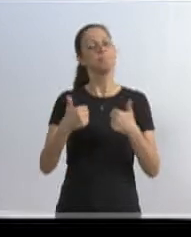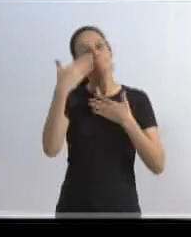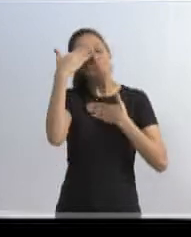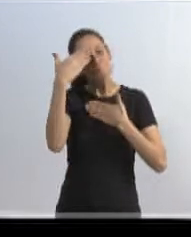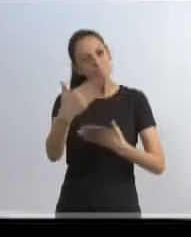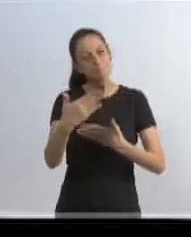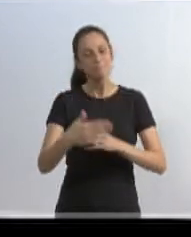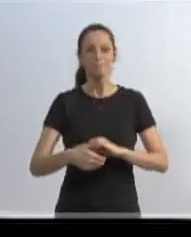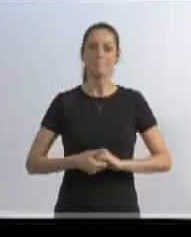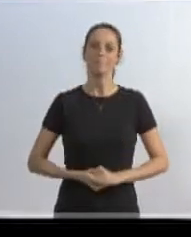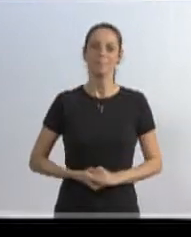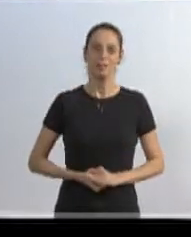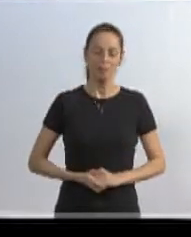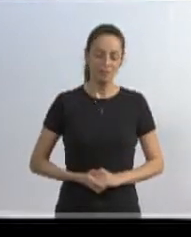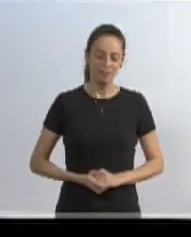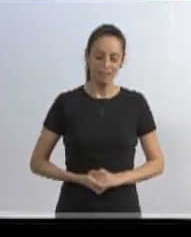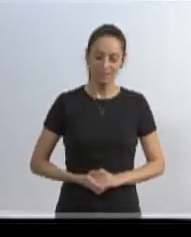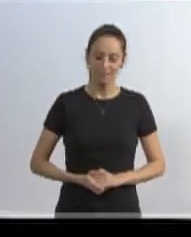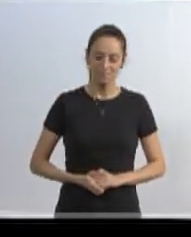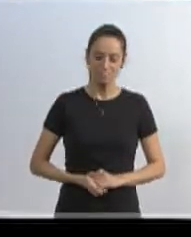Obrigada.